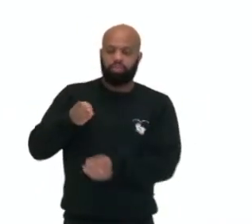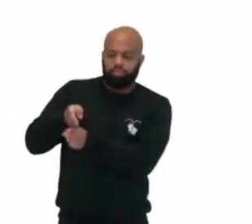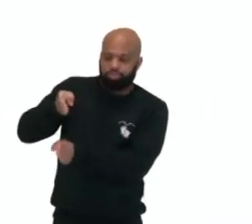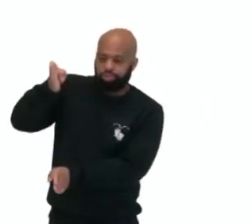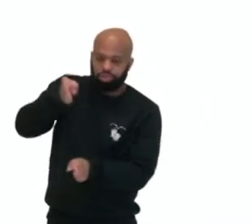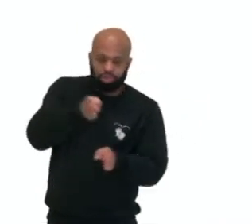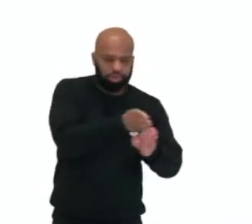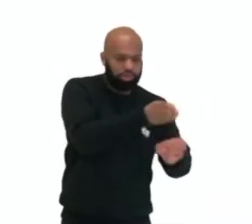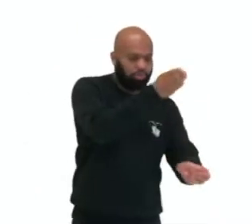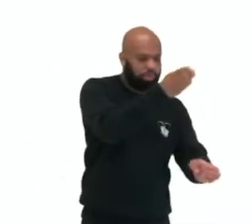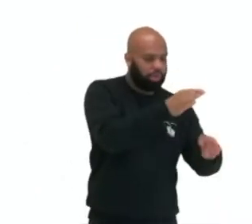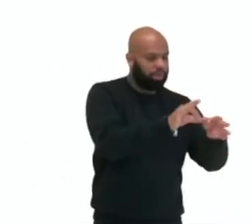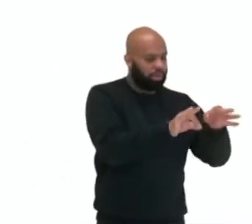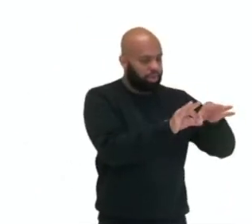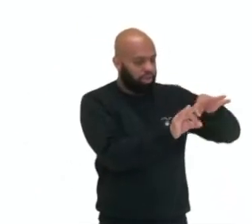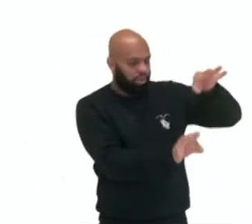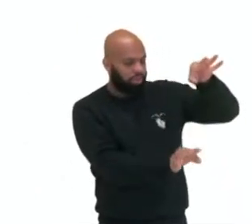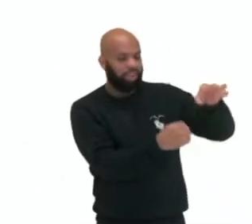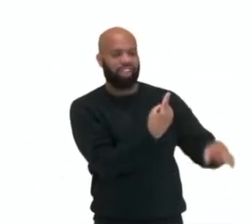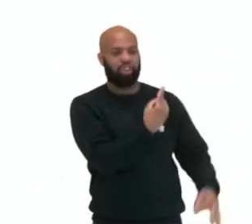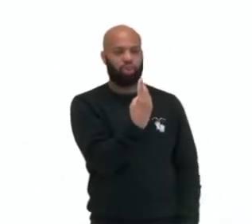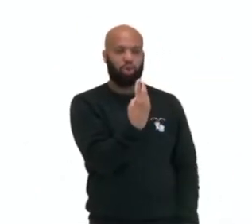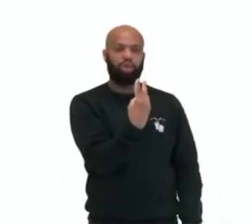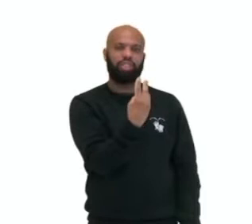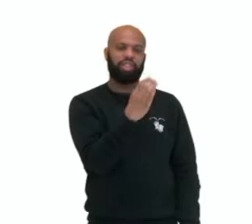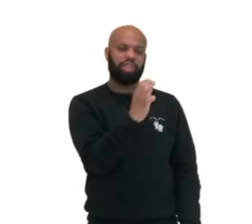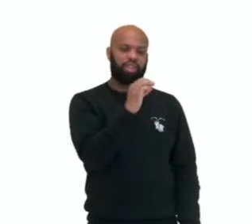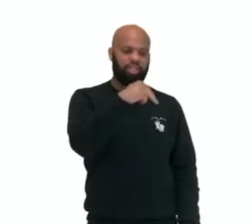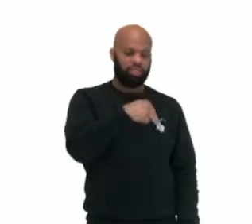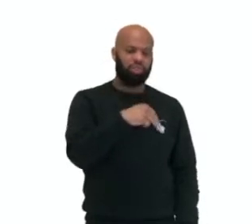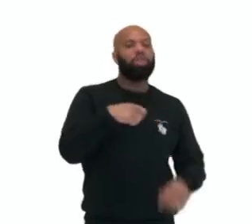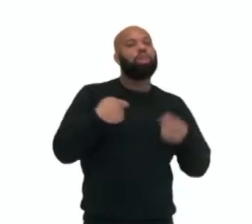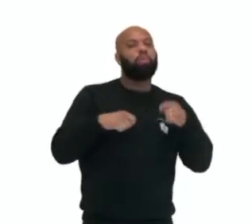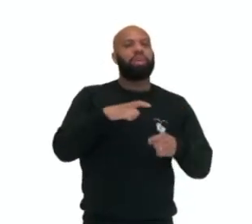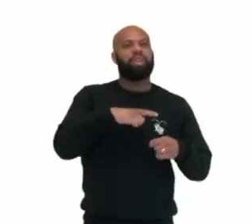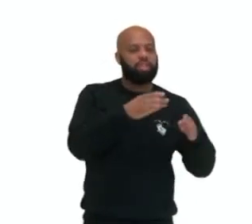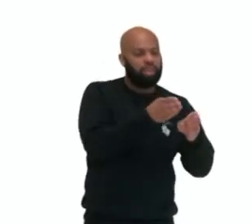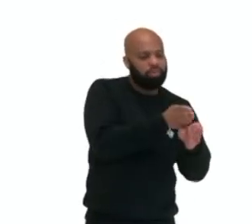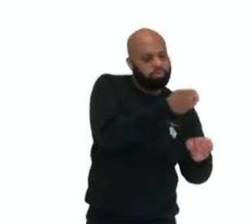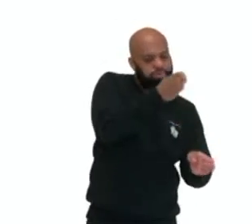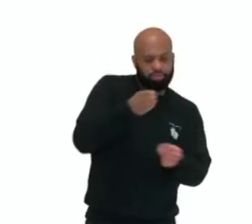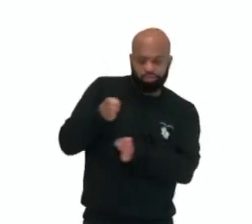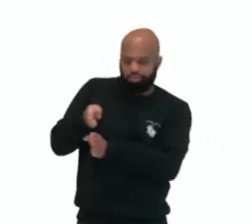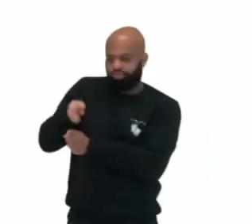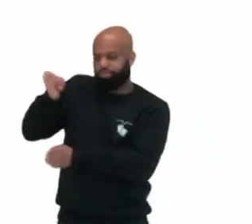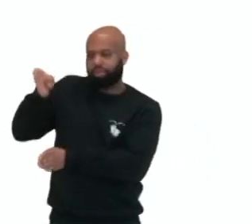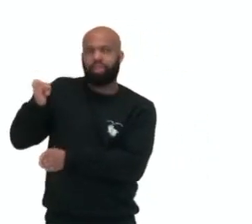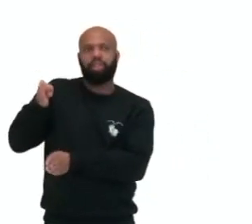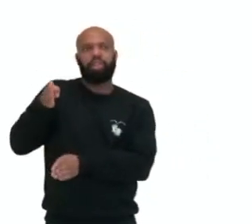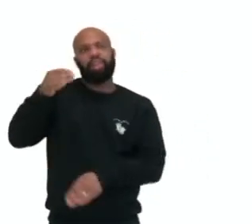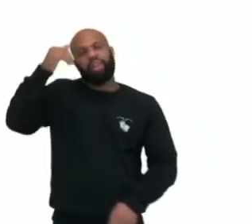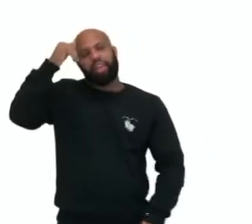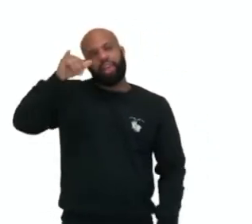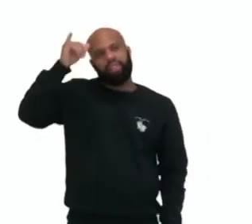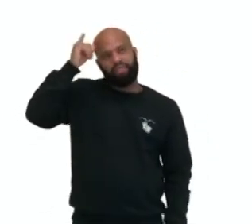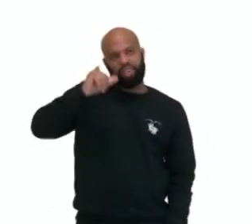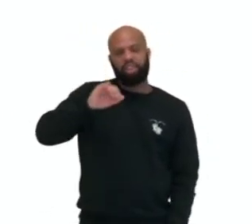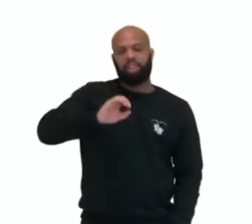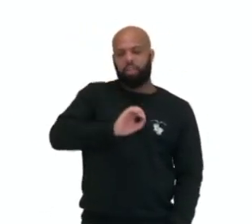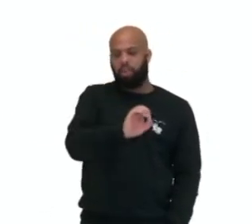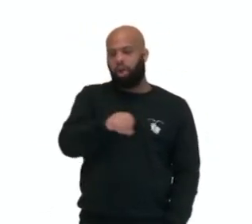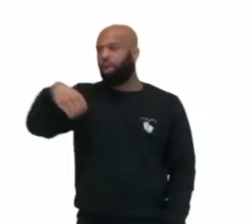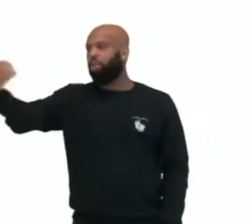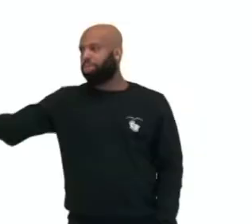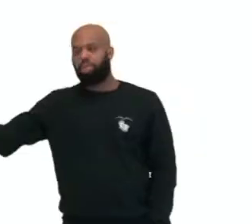menos 12 centímetros. Uma muretinha que tem que ter ao lado do campo para que a bocha eventualmente não caia